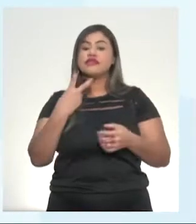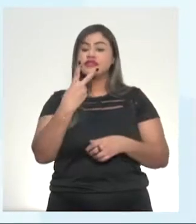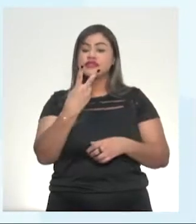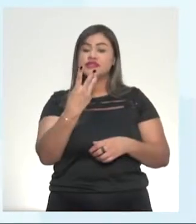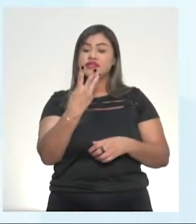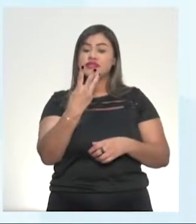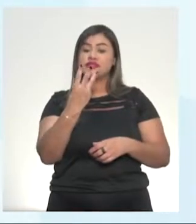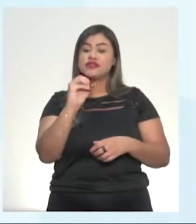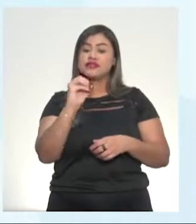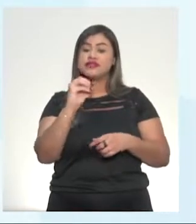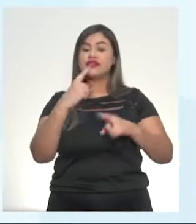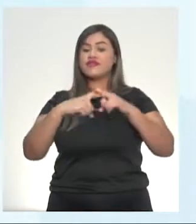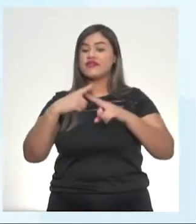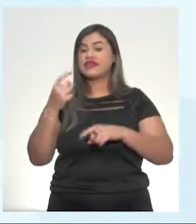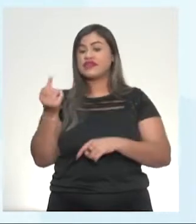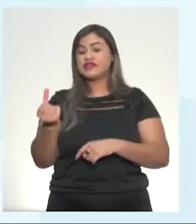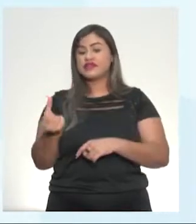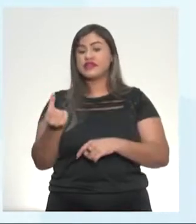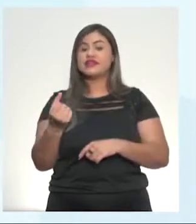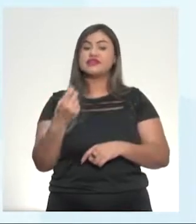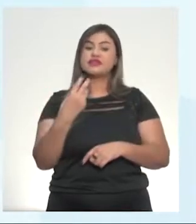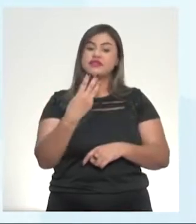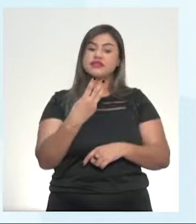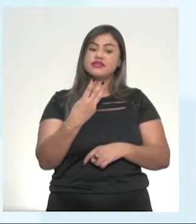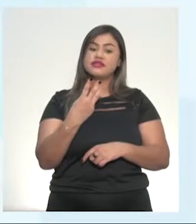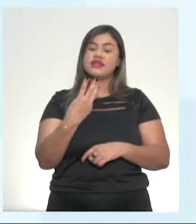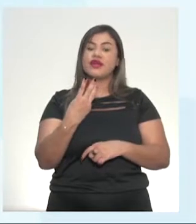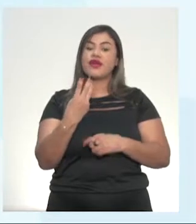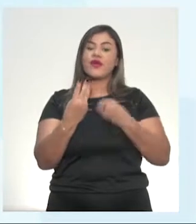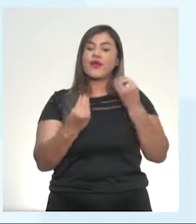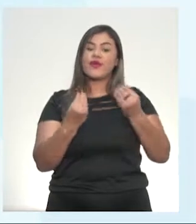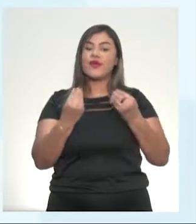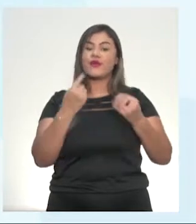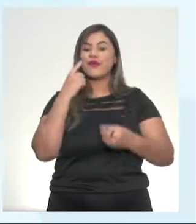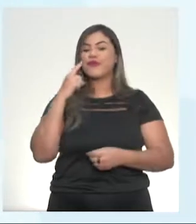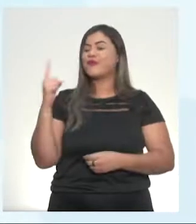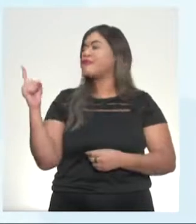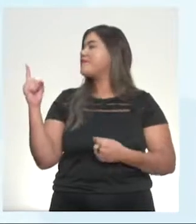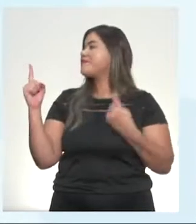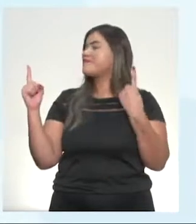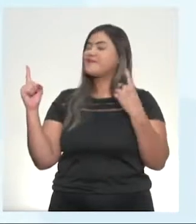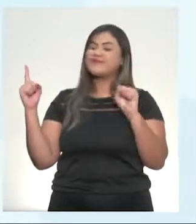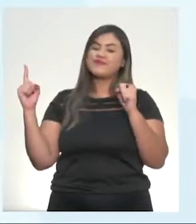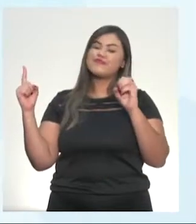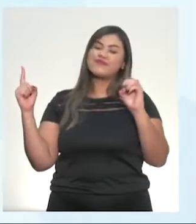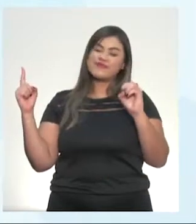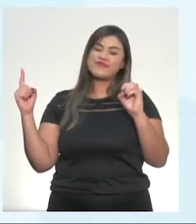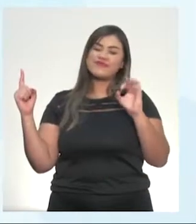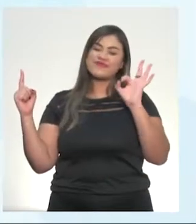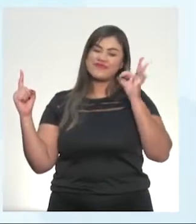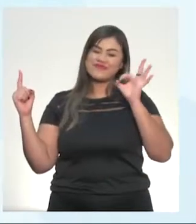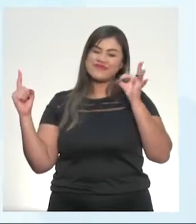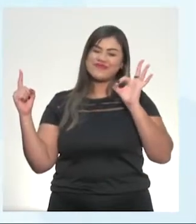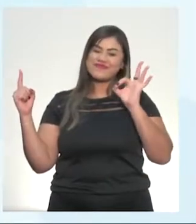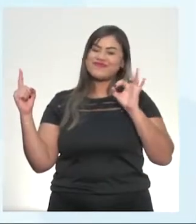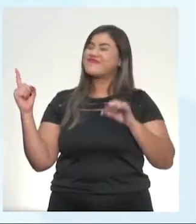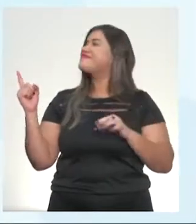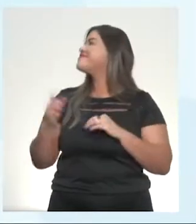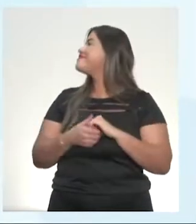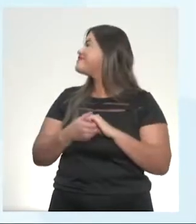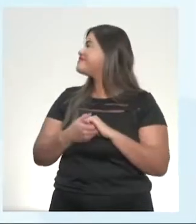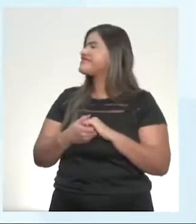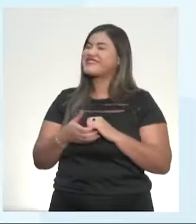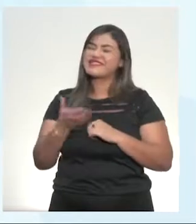6, 3 vezes 6, 18, com um zerinho. Então, a minha constante é 180.